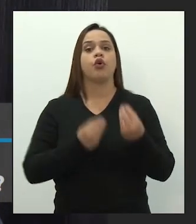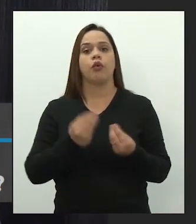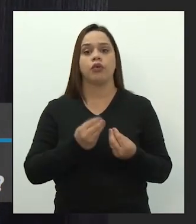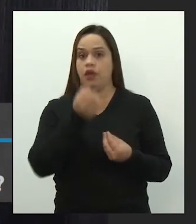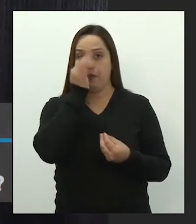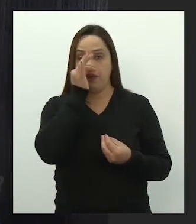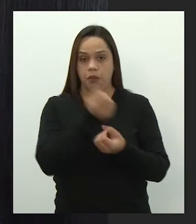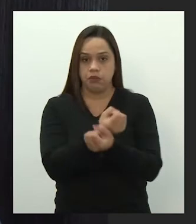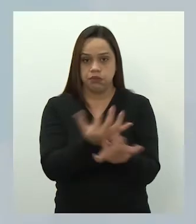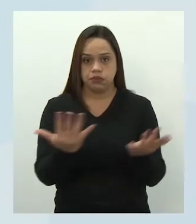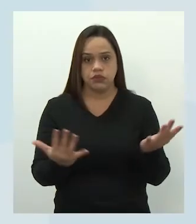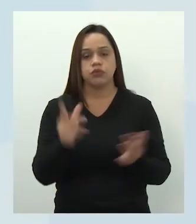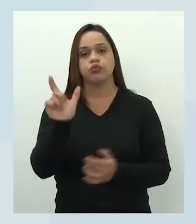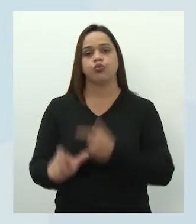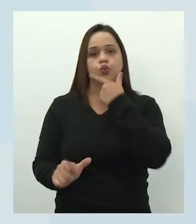Flávio.